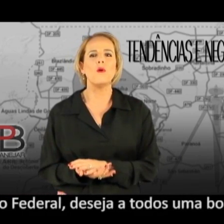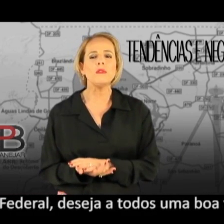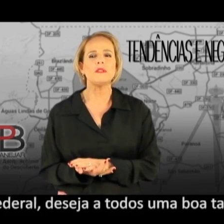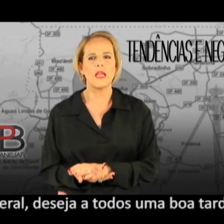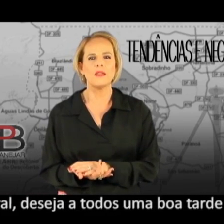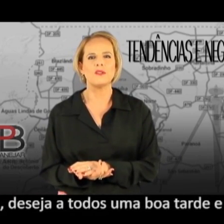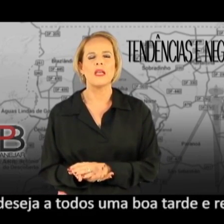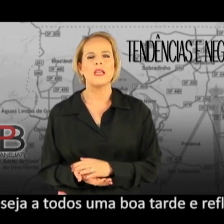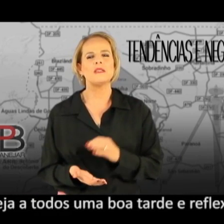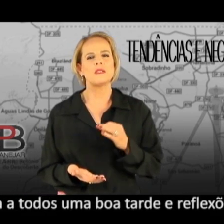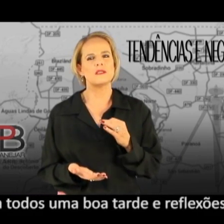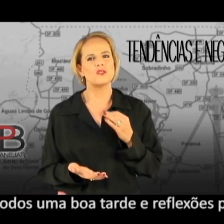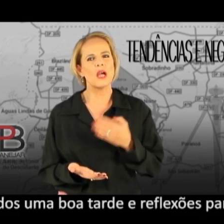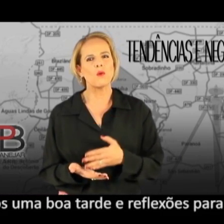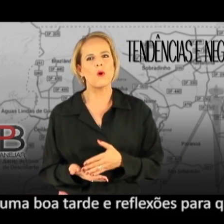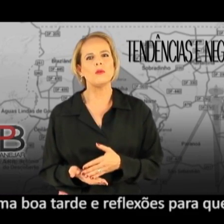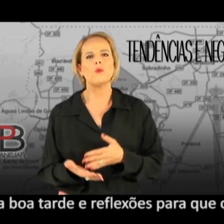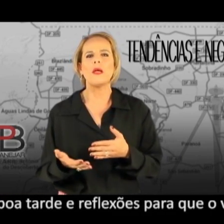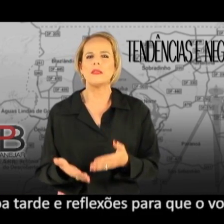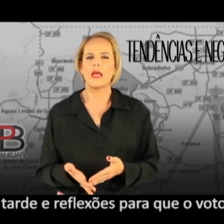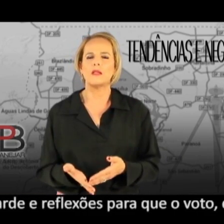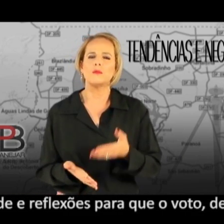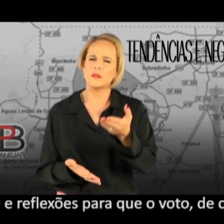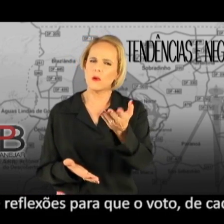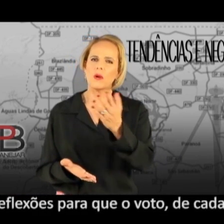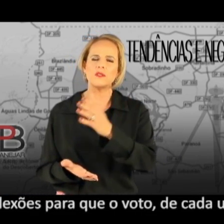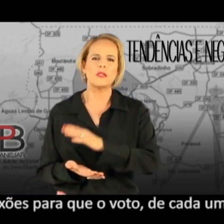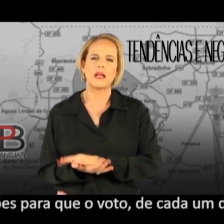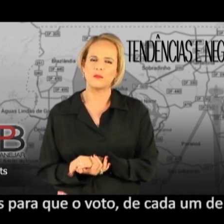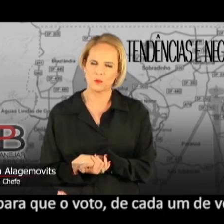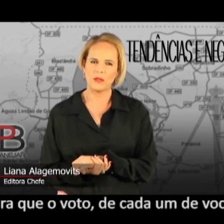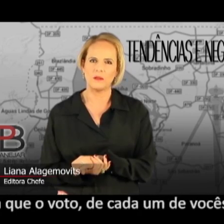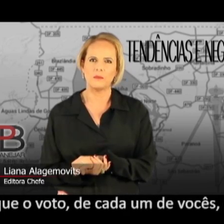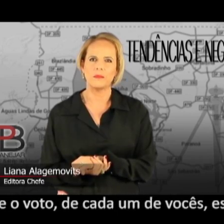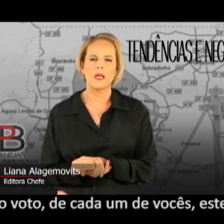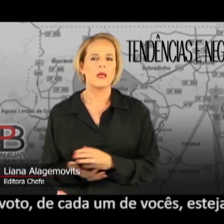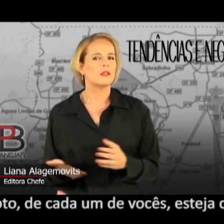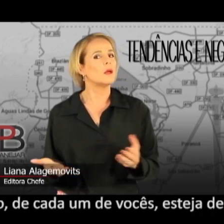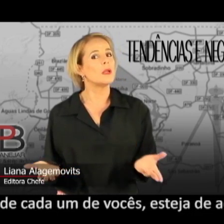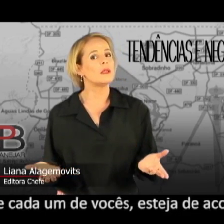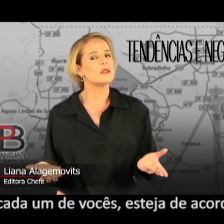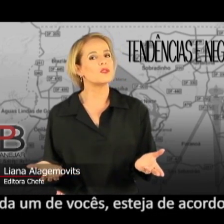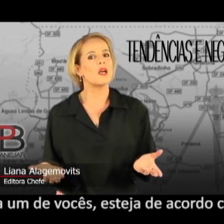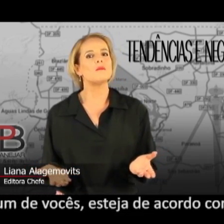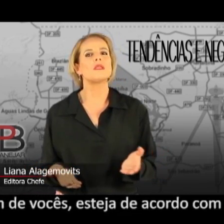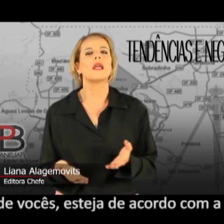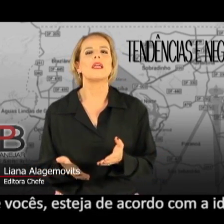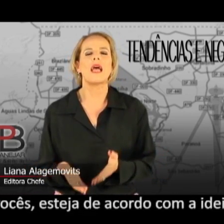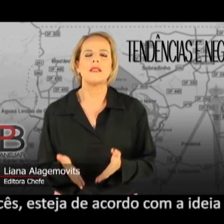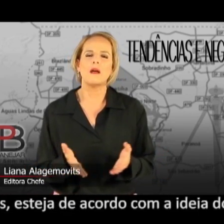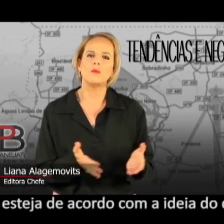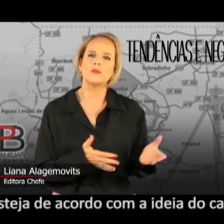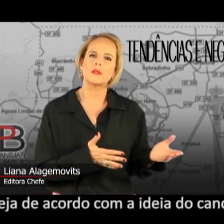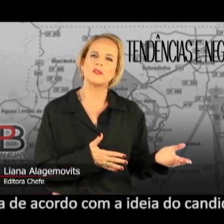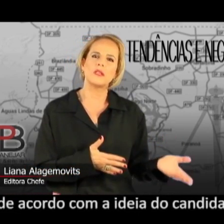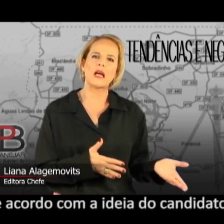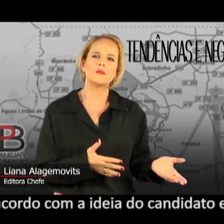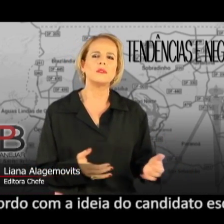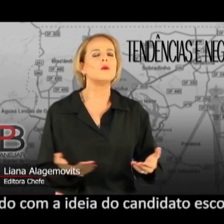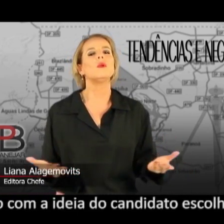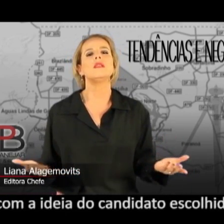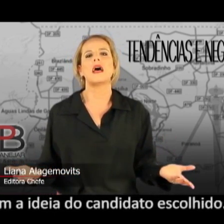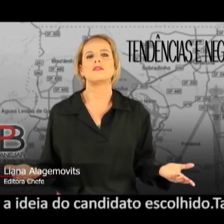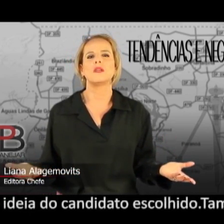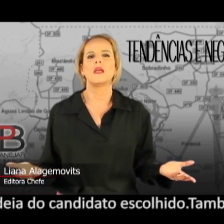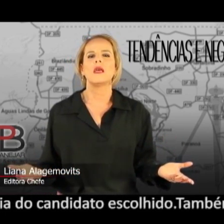seja consciente e esteja de acordo com a ideia do seu candidato escolhido. Também desejamos a cada um dos